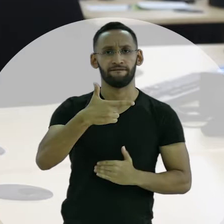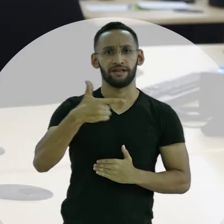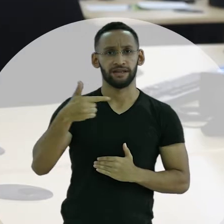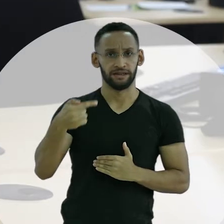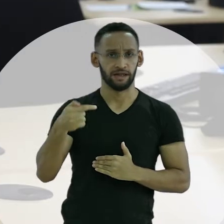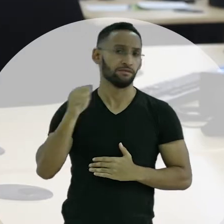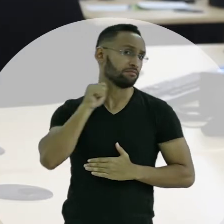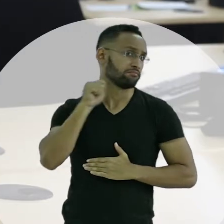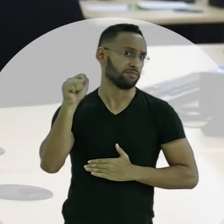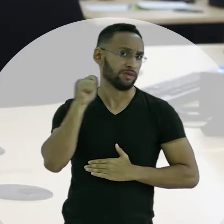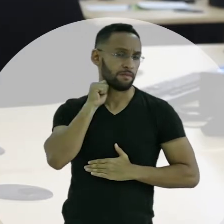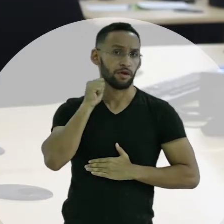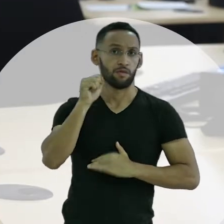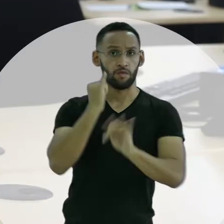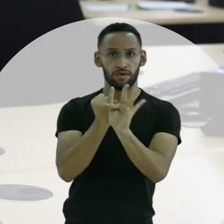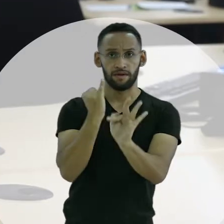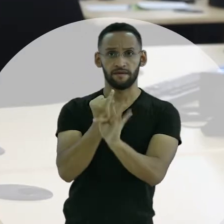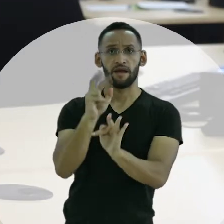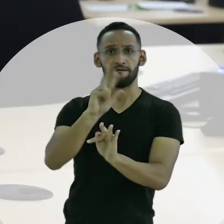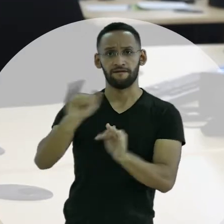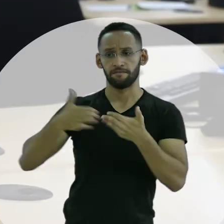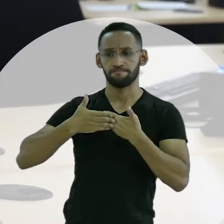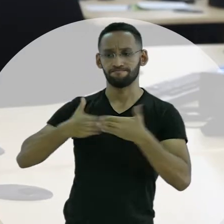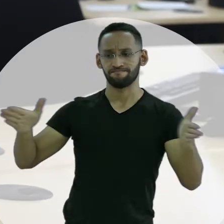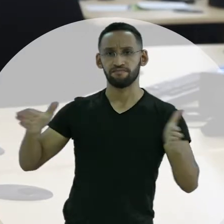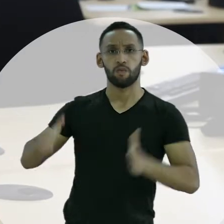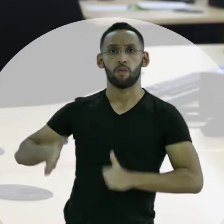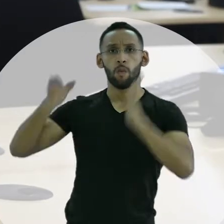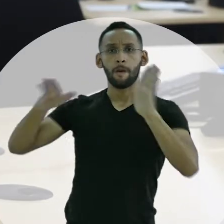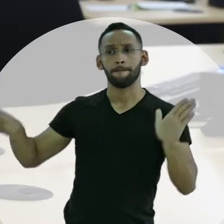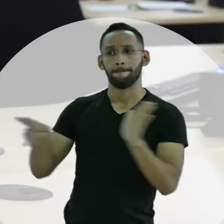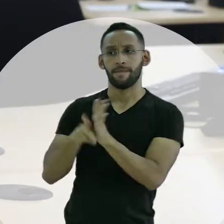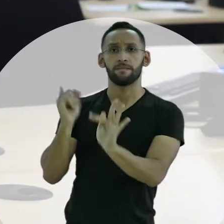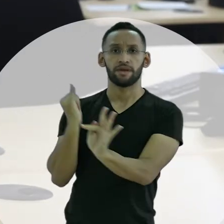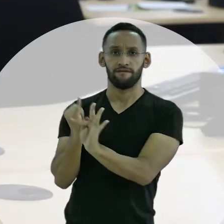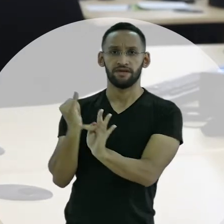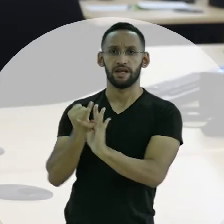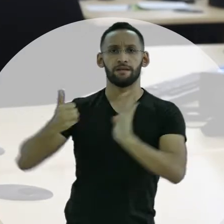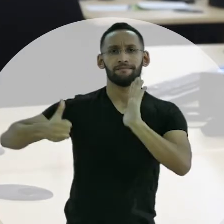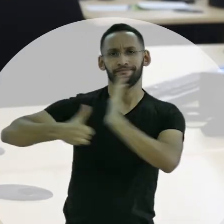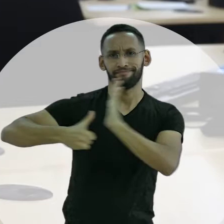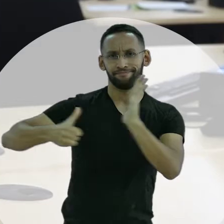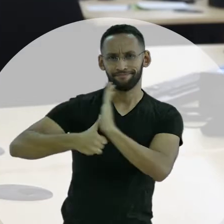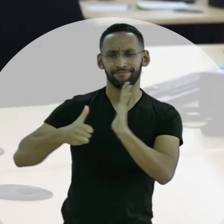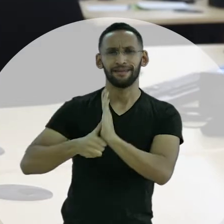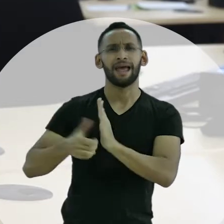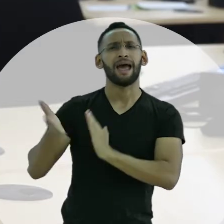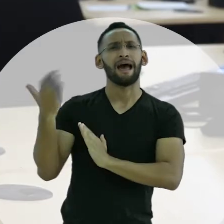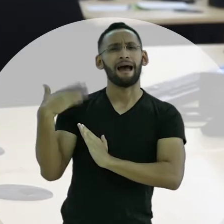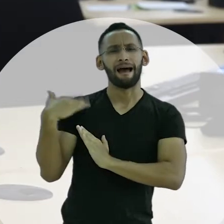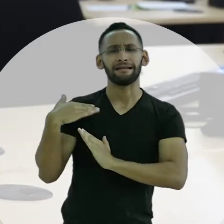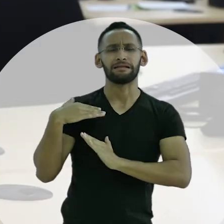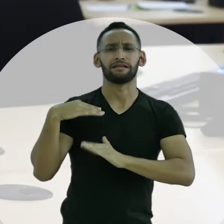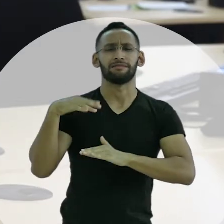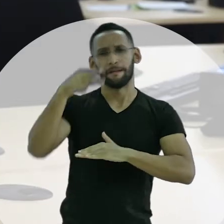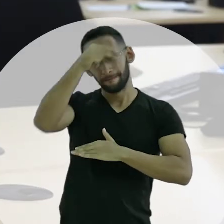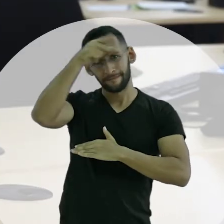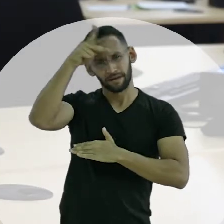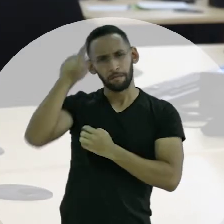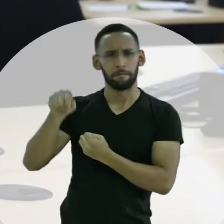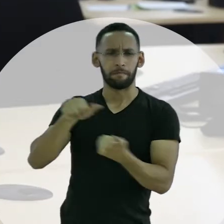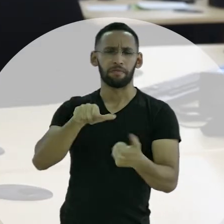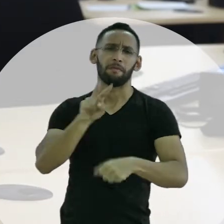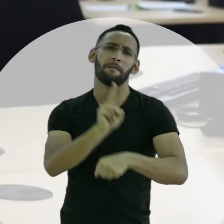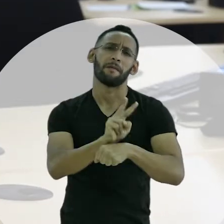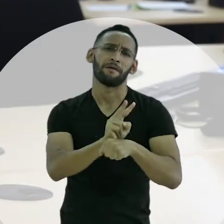semana de abril, o IFCE inaugura a sede definitiva do campus de Acopiara, que já funciona desde 2017